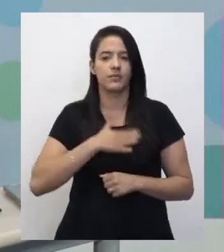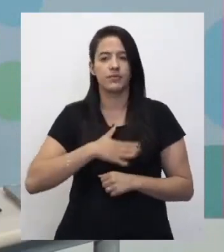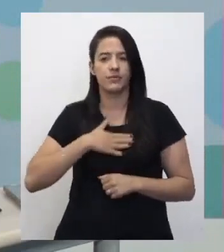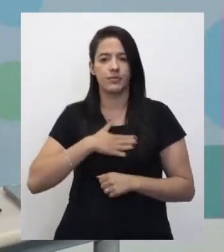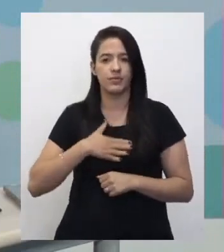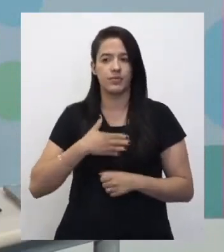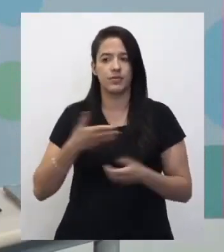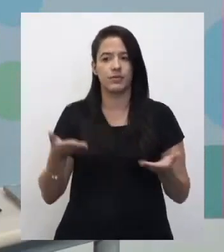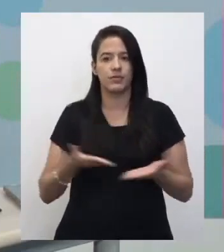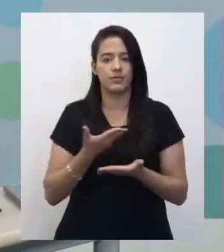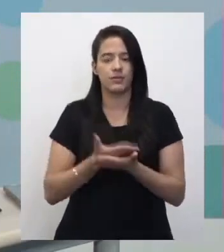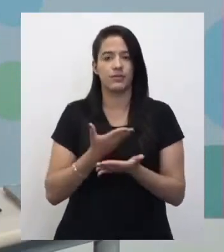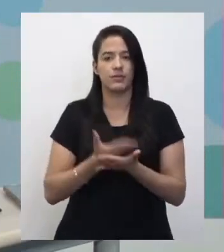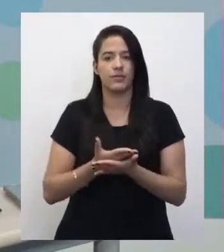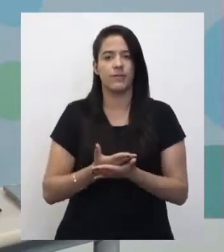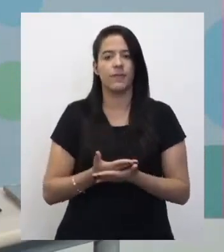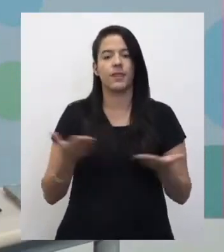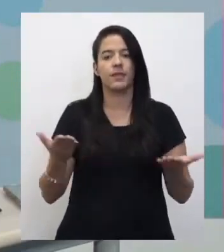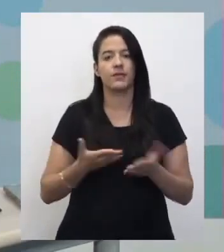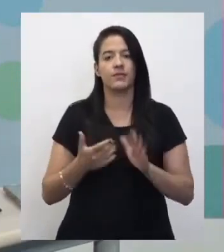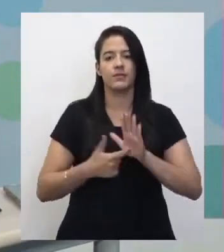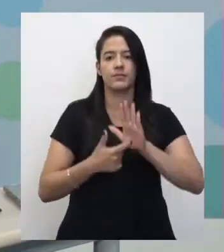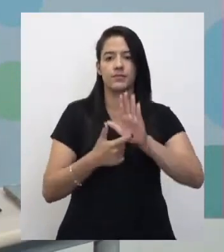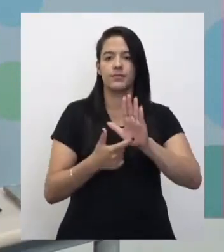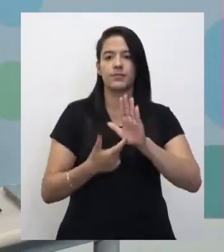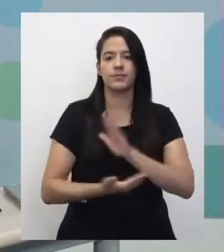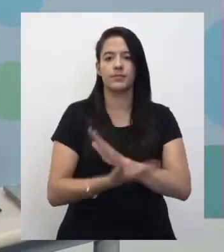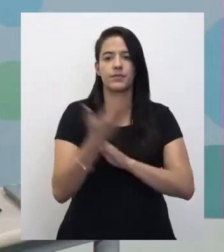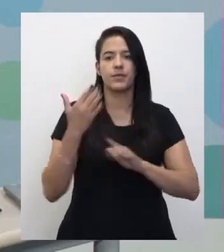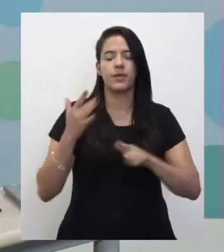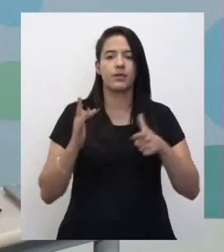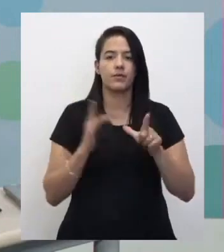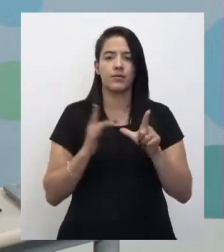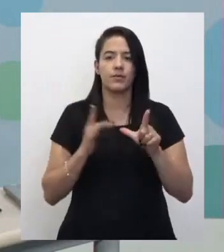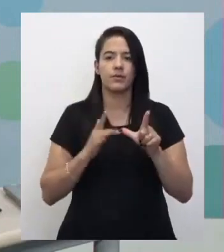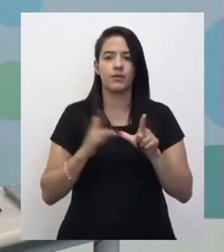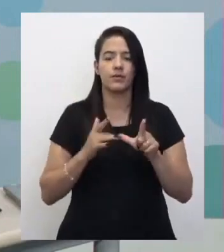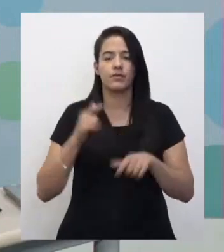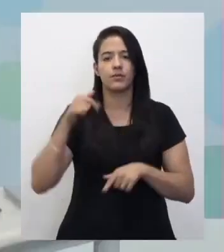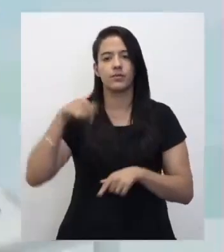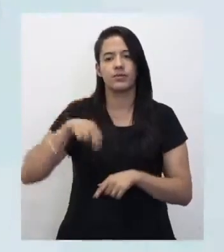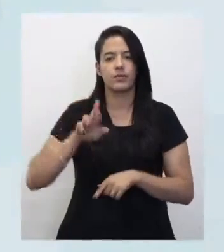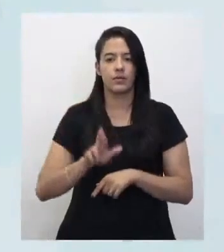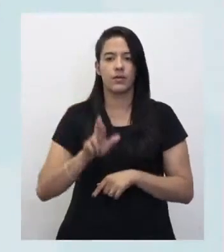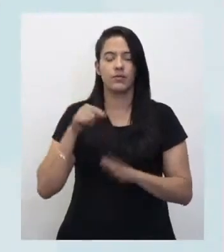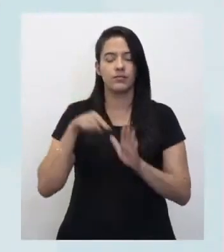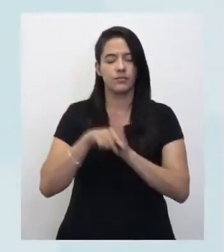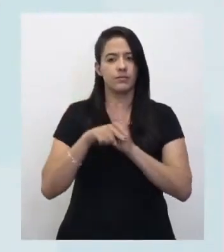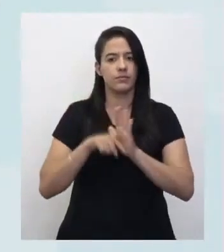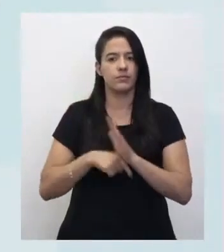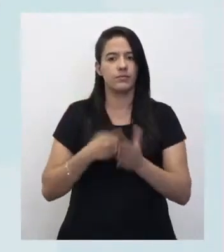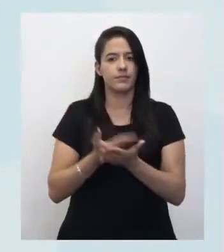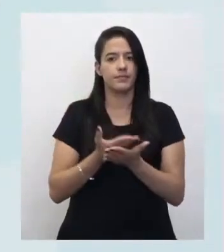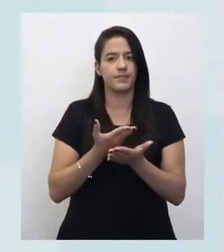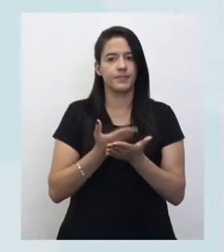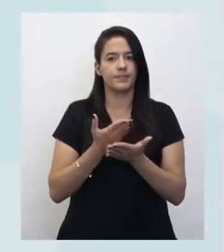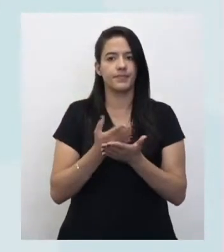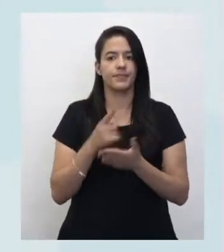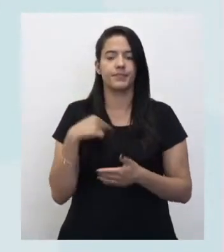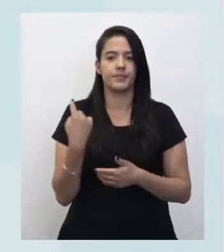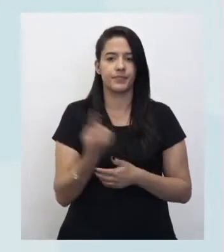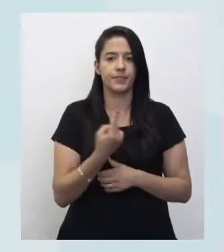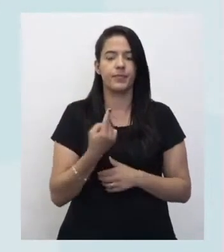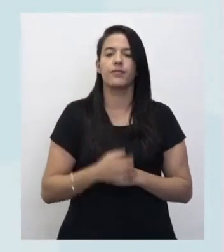da aula de hoje. Vai aparecer na tela para vocês o link, o QR Code para que vocês avaliem a nossa